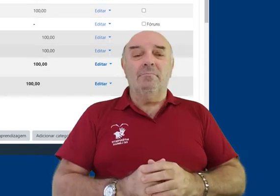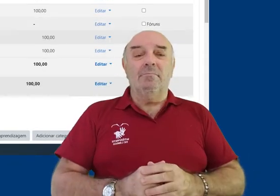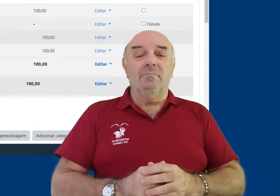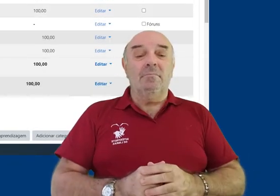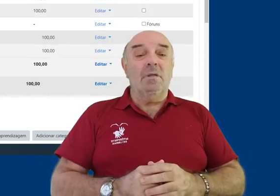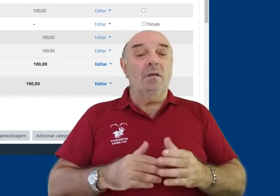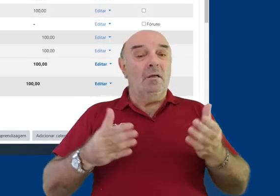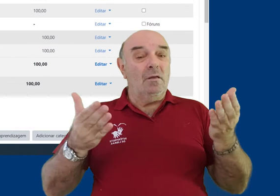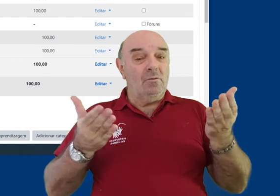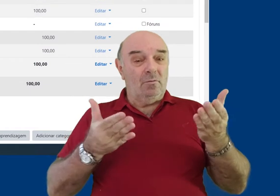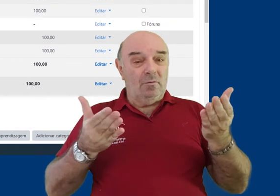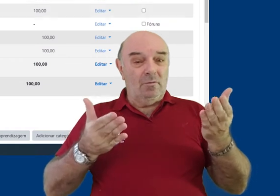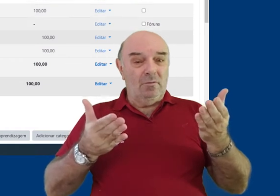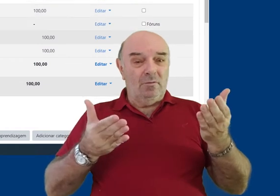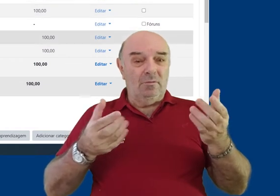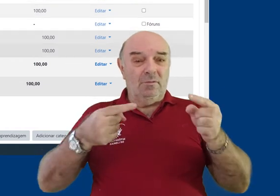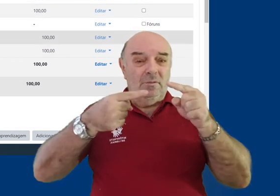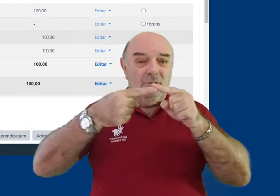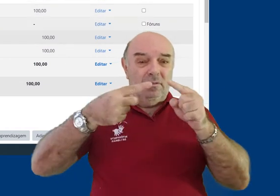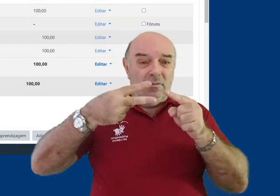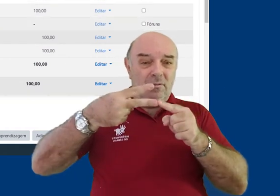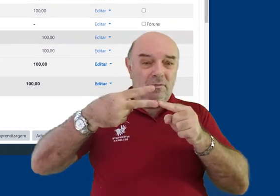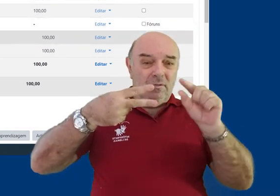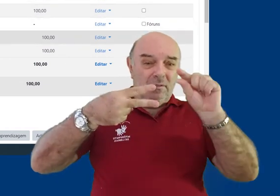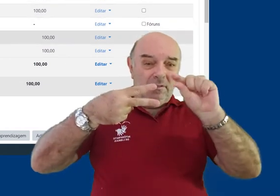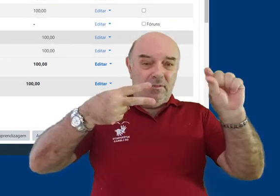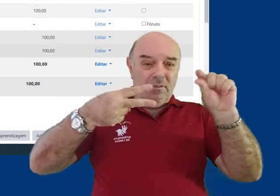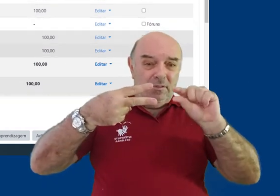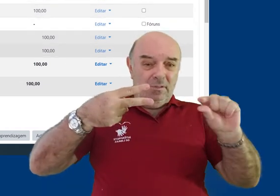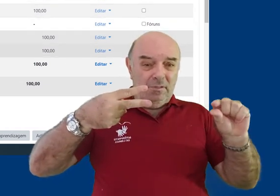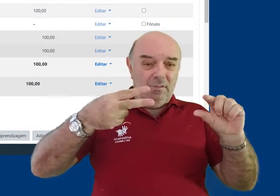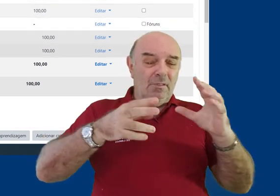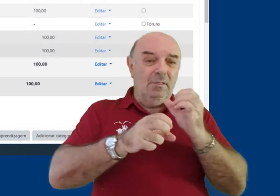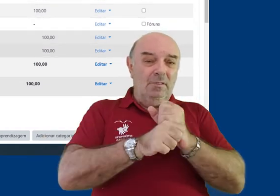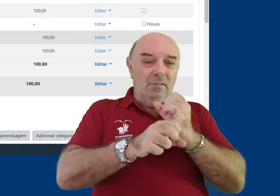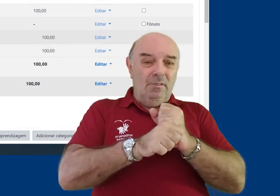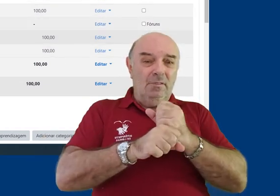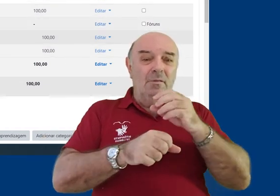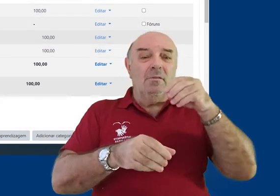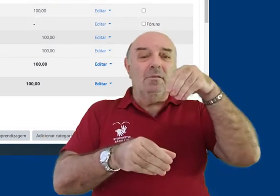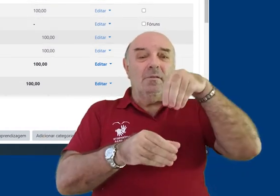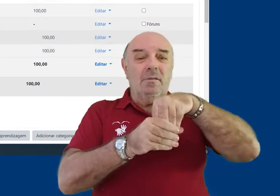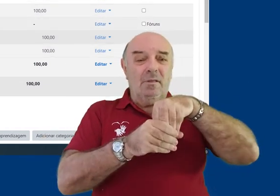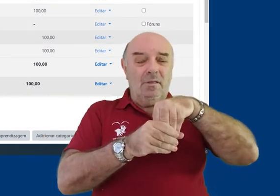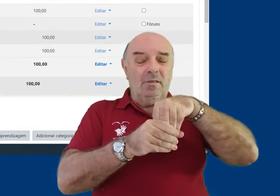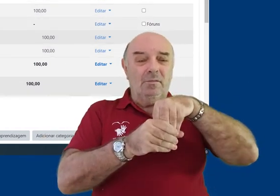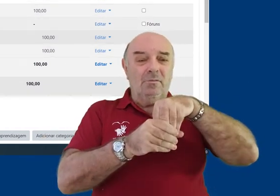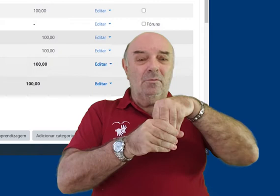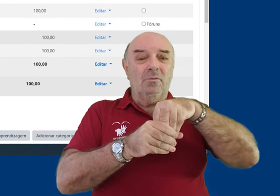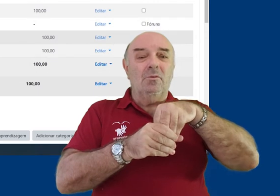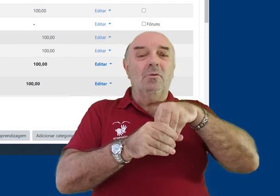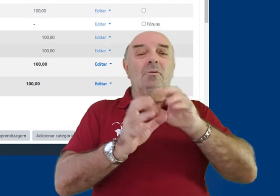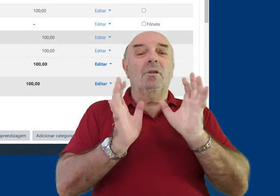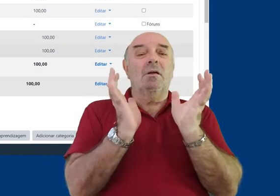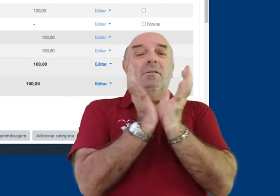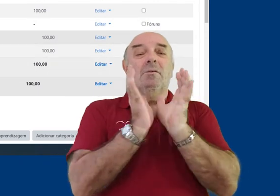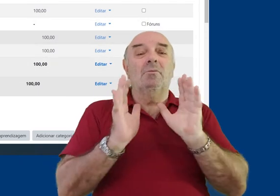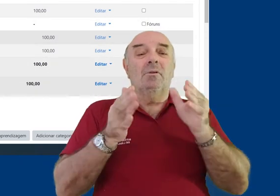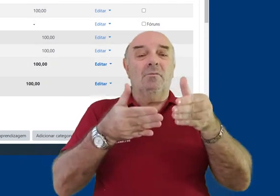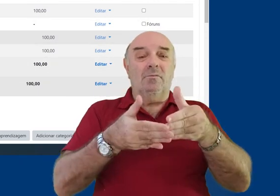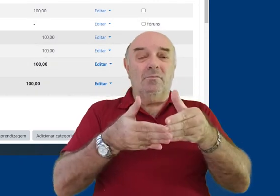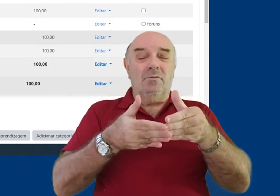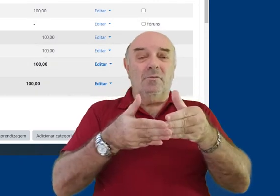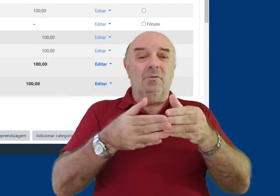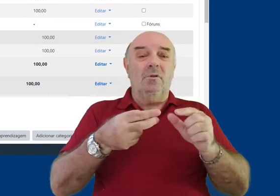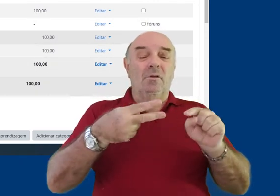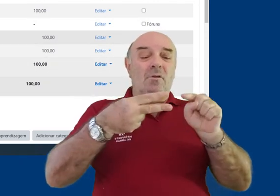Reparem que agora eu tenho dois itens de nota dentro da categoria Fóruns e esses